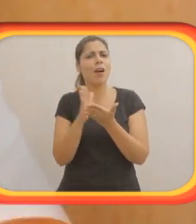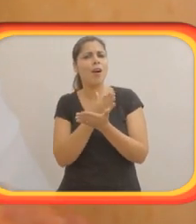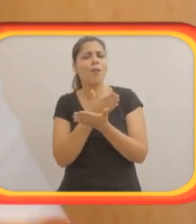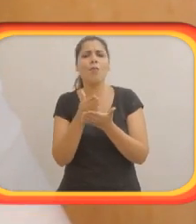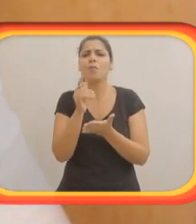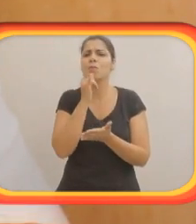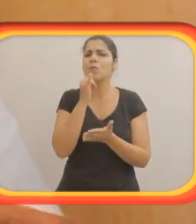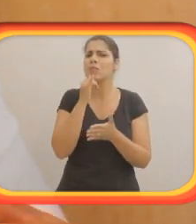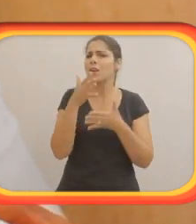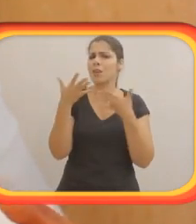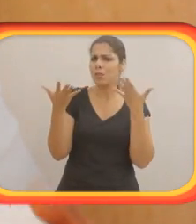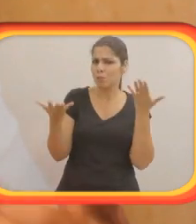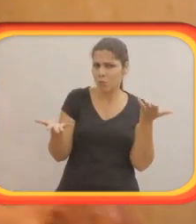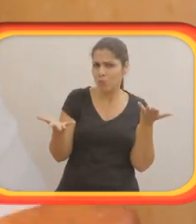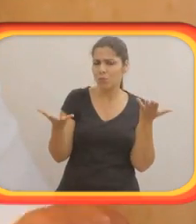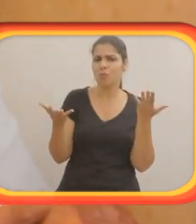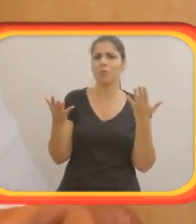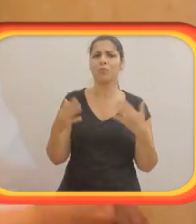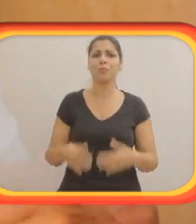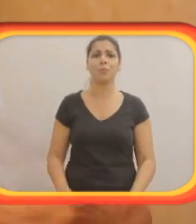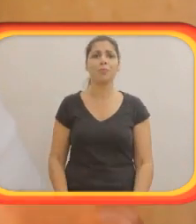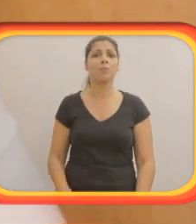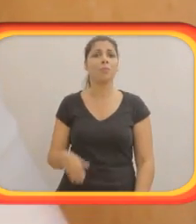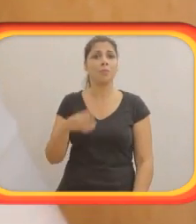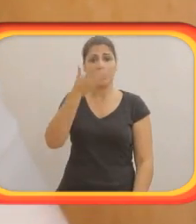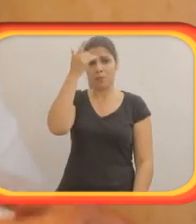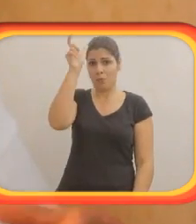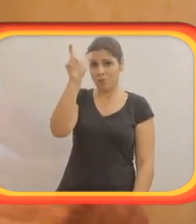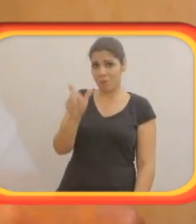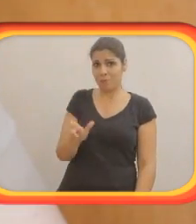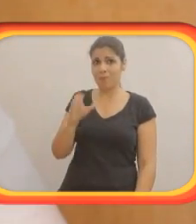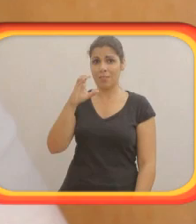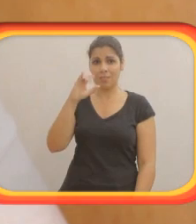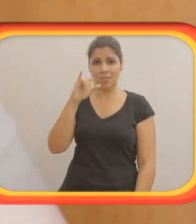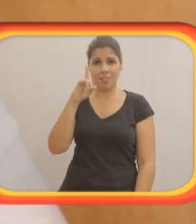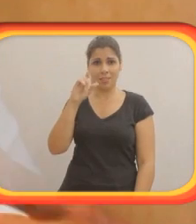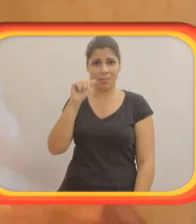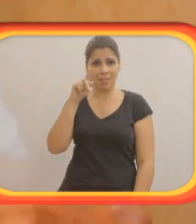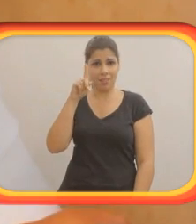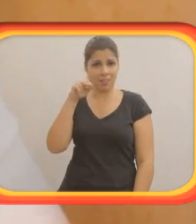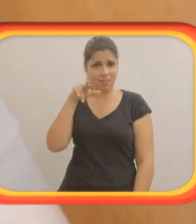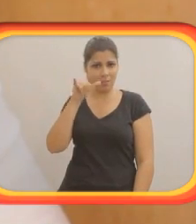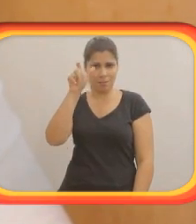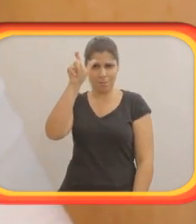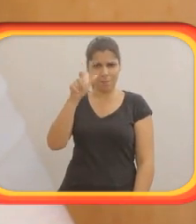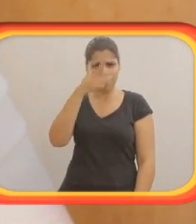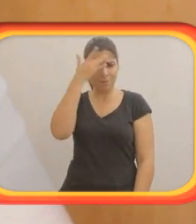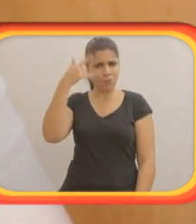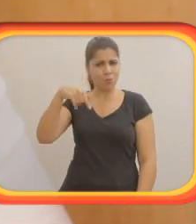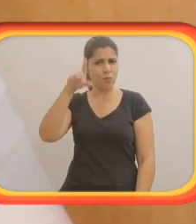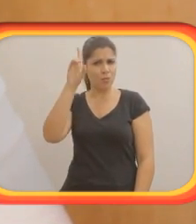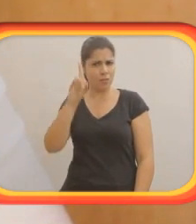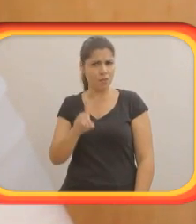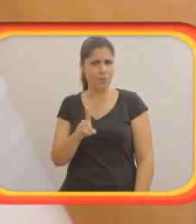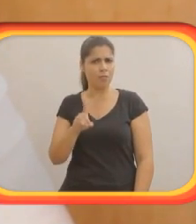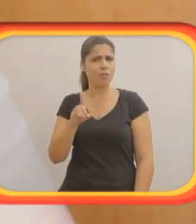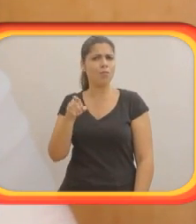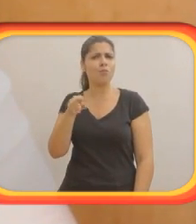uma atividade que eles mostrarem em sala de aula, algum exemplo de cidadania com a